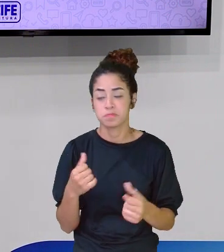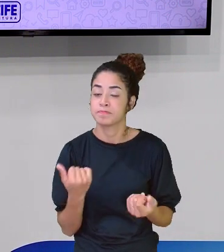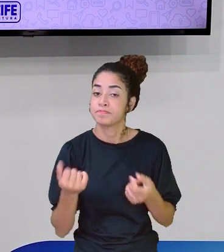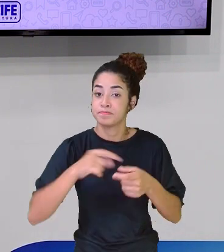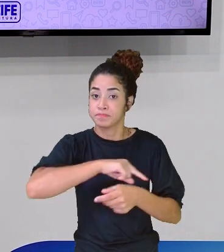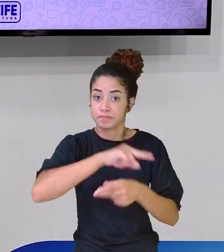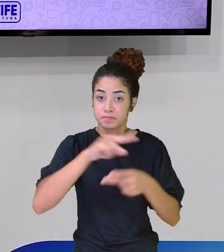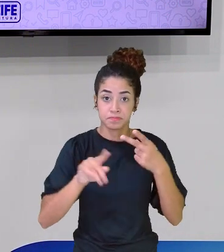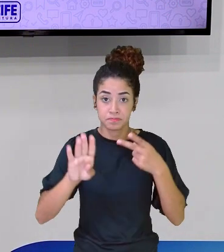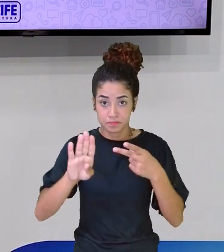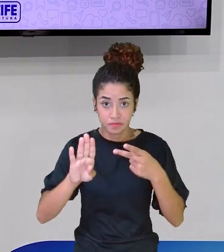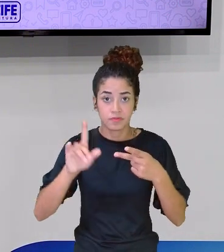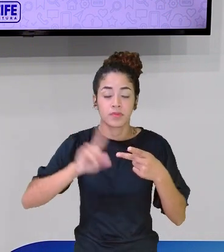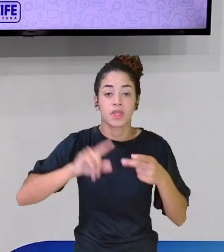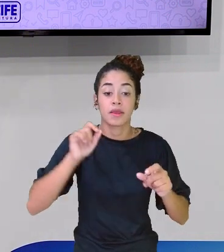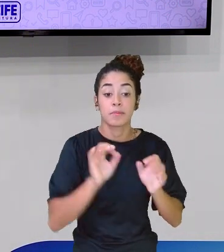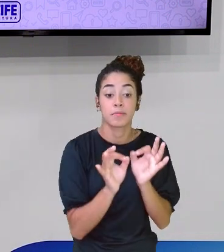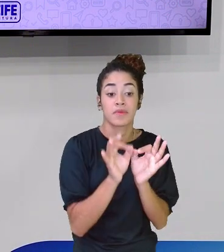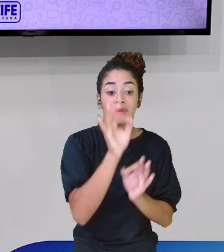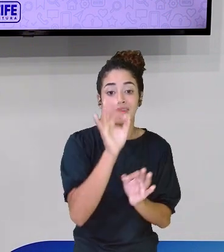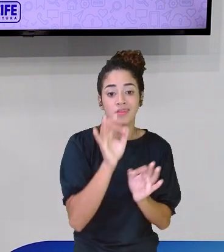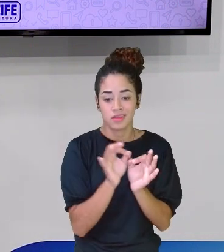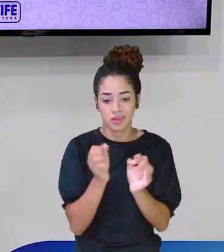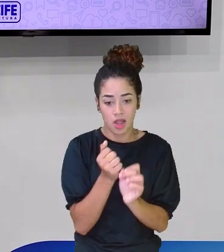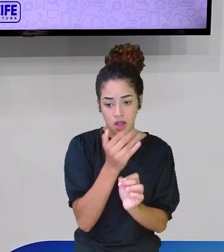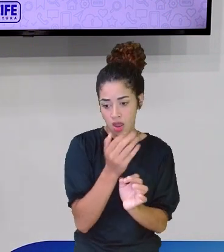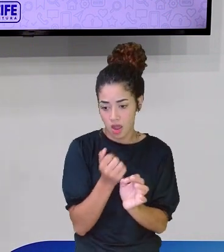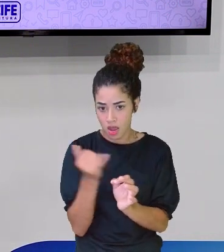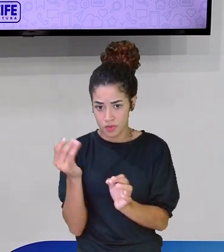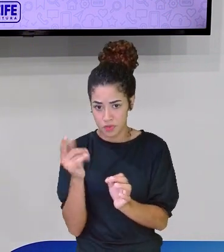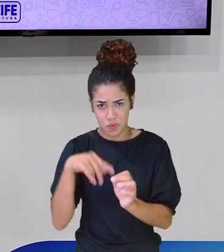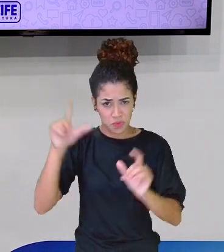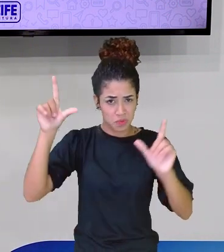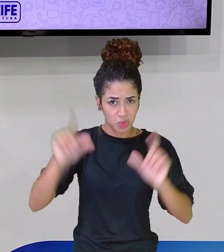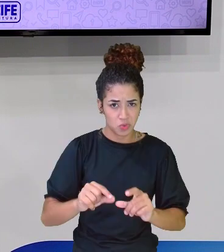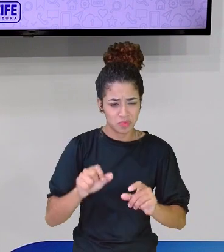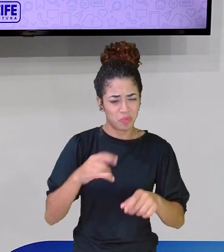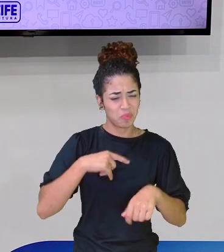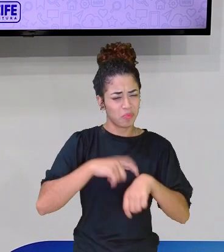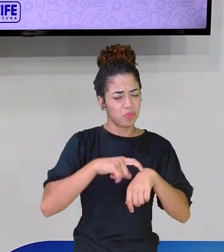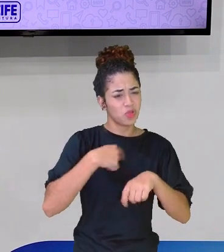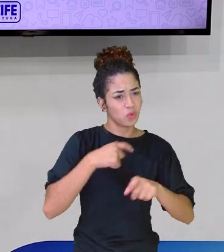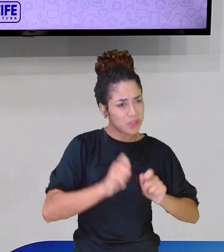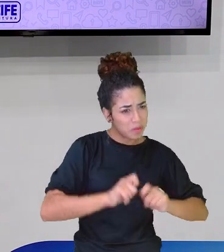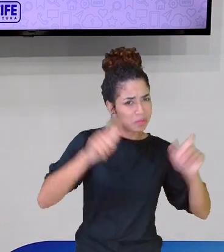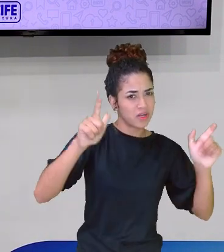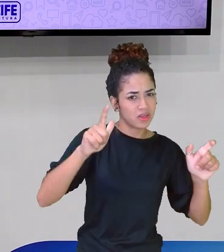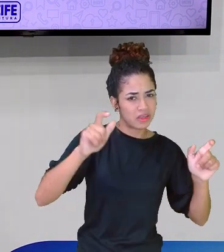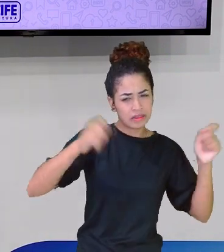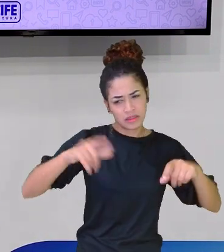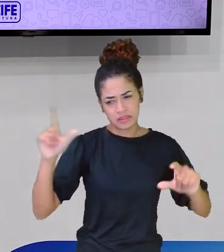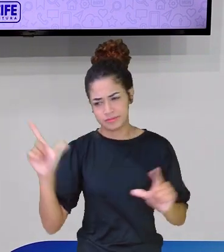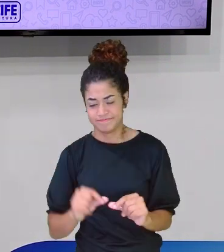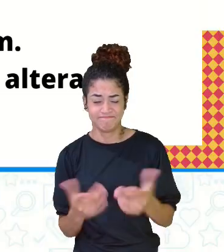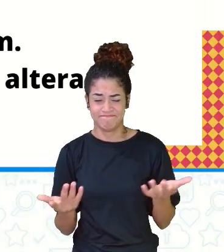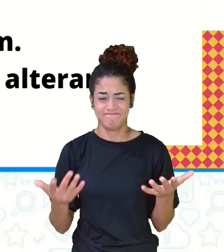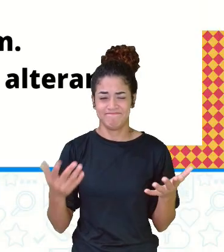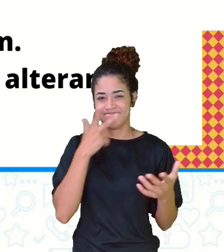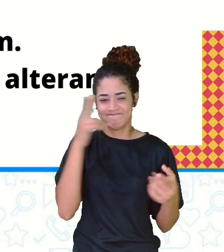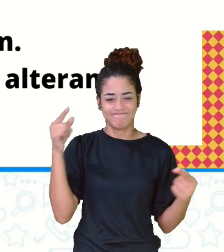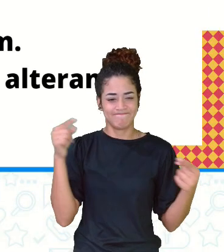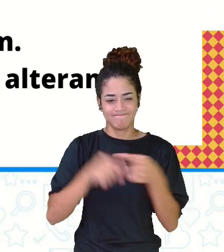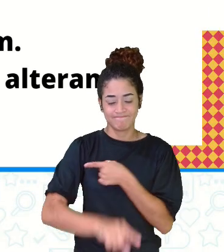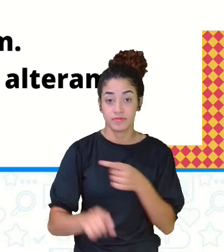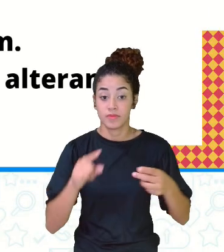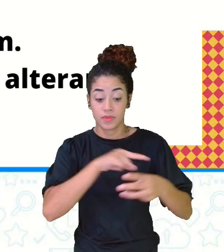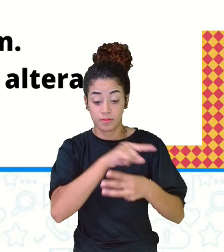as medidas dos seus lados diminuem. Se eu amplio, eu diminuo alguma coisa? Sei não, hein? E a letra C,